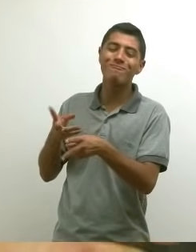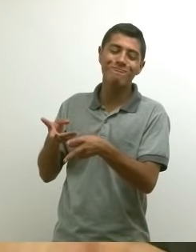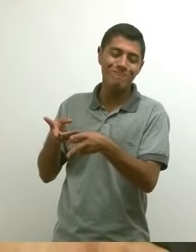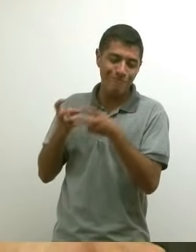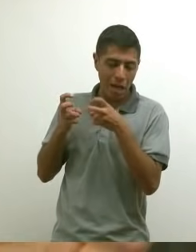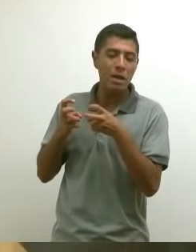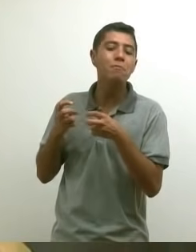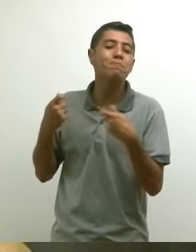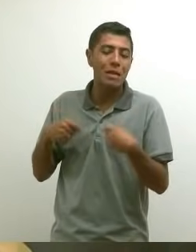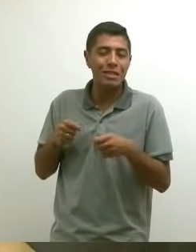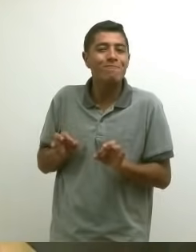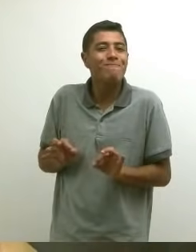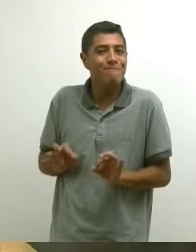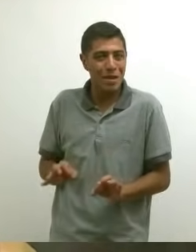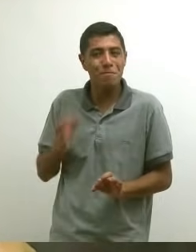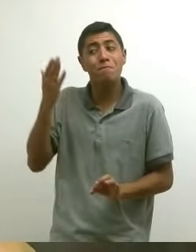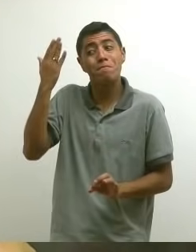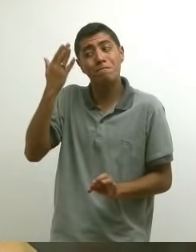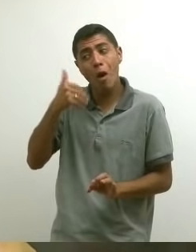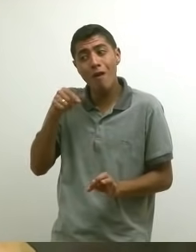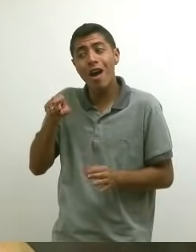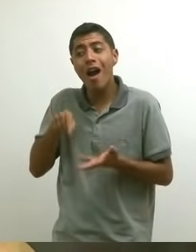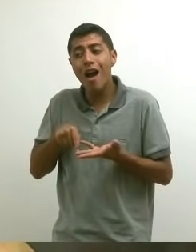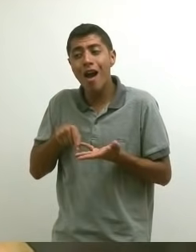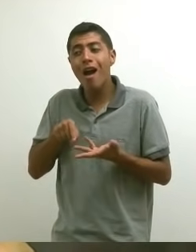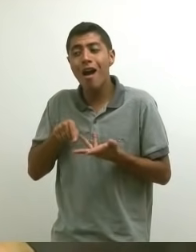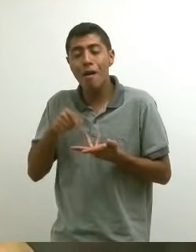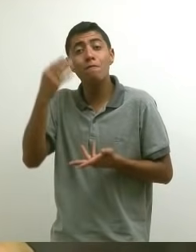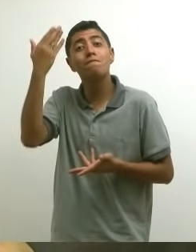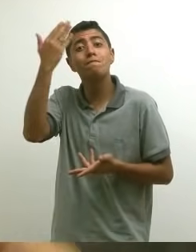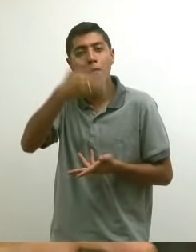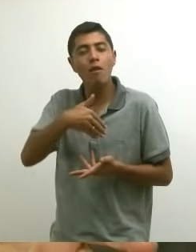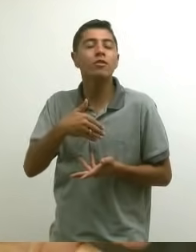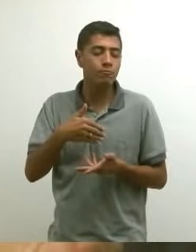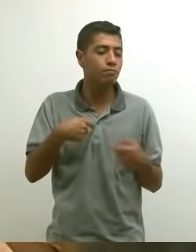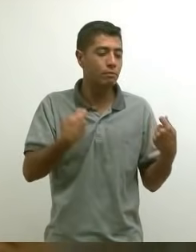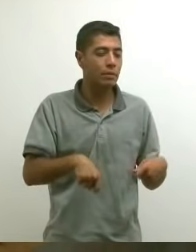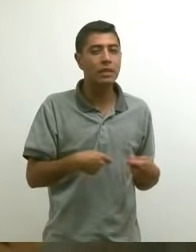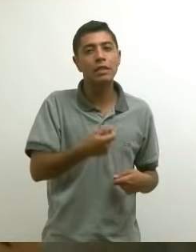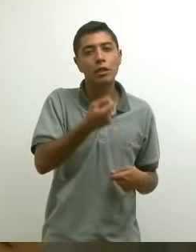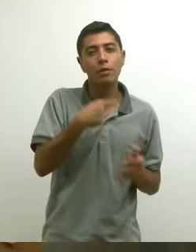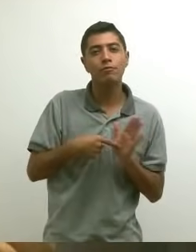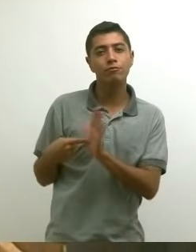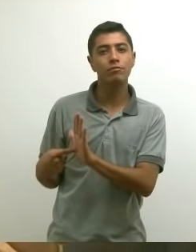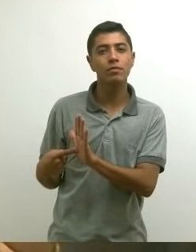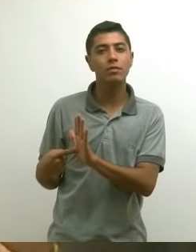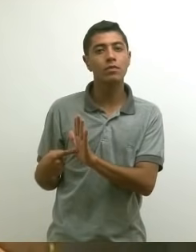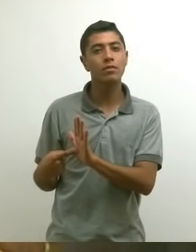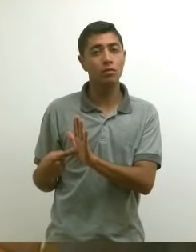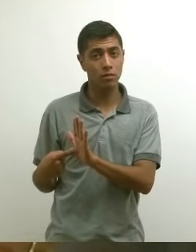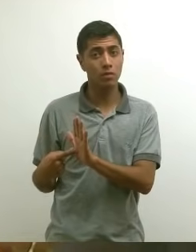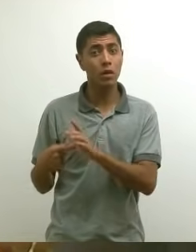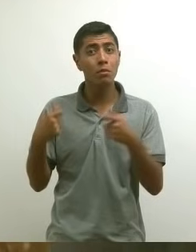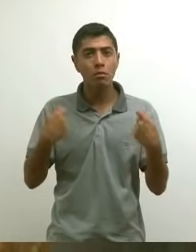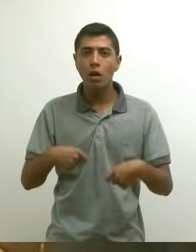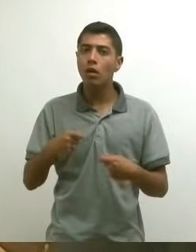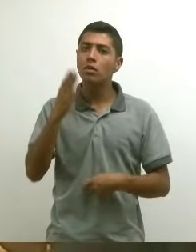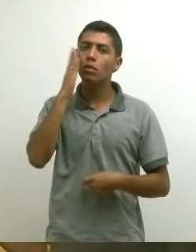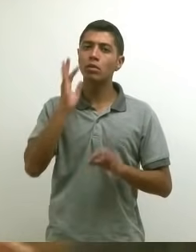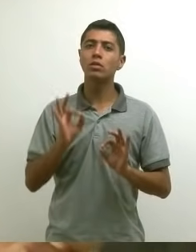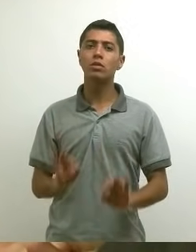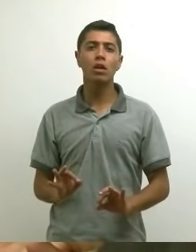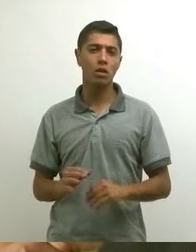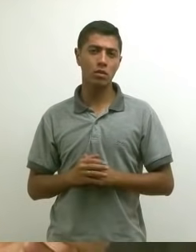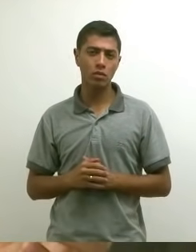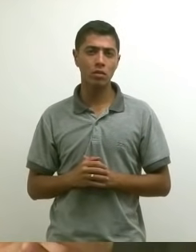muito pouca pesquisa é nessas áreas que a gente está trazendo agora existem mas elas estão incipientes porque quem